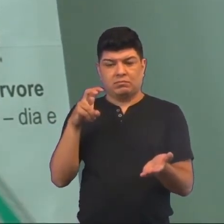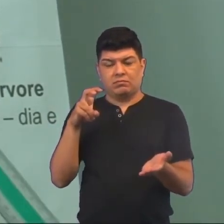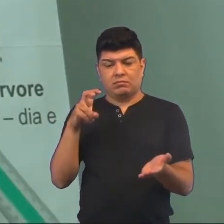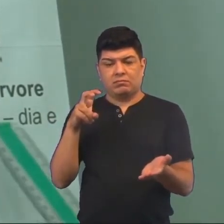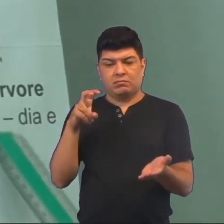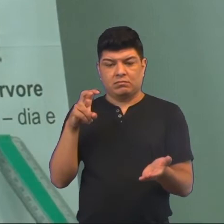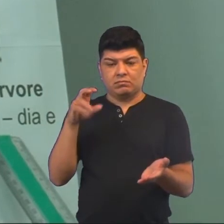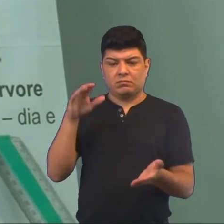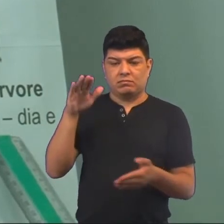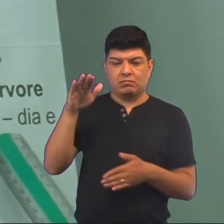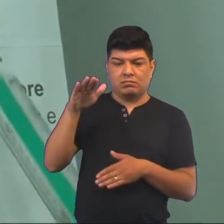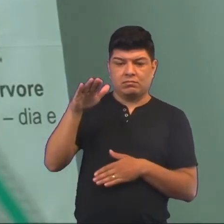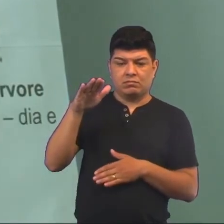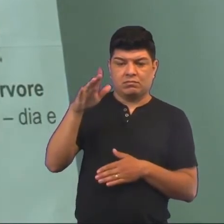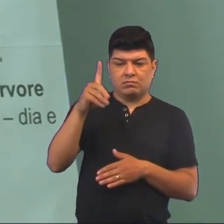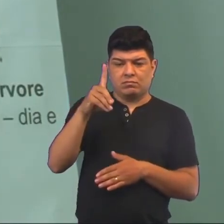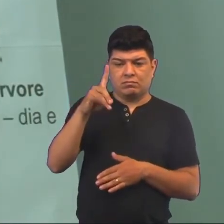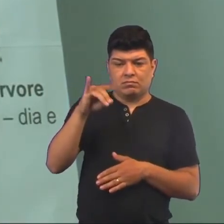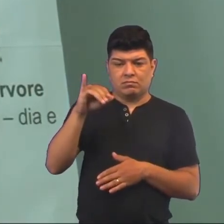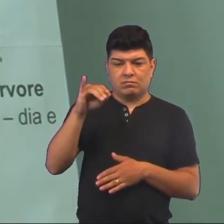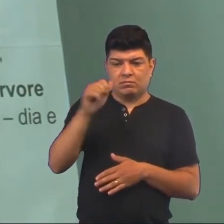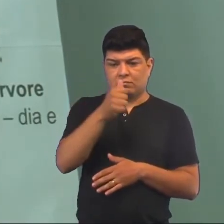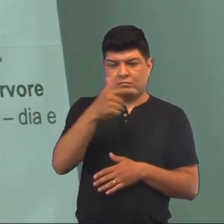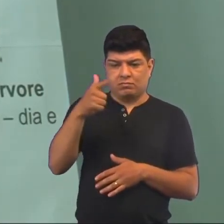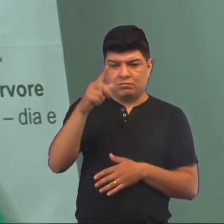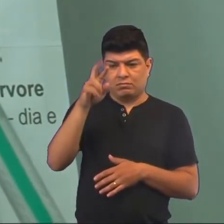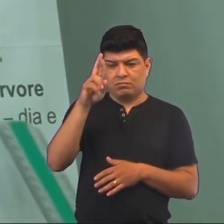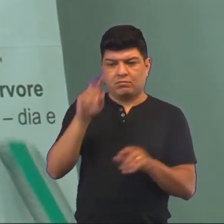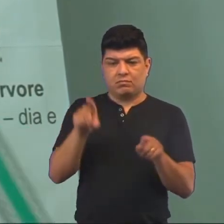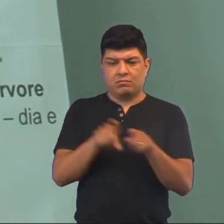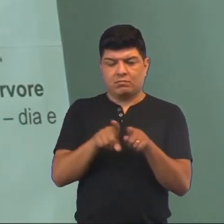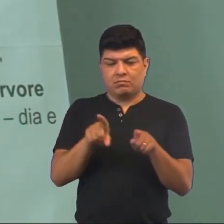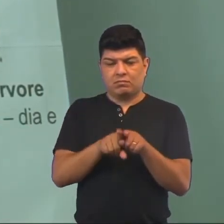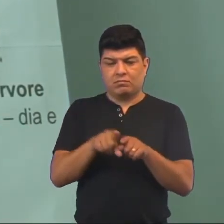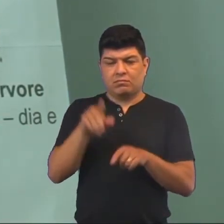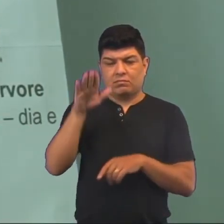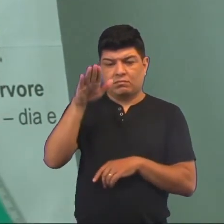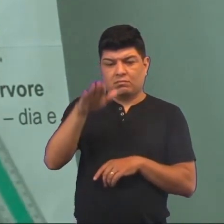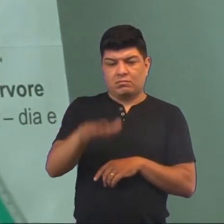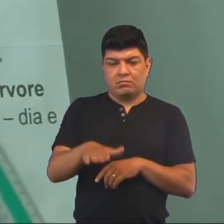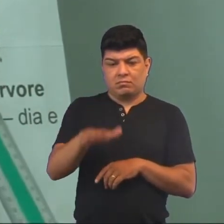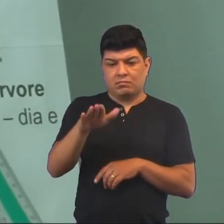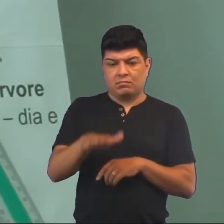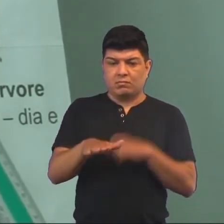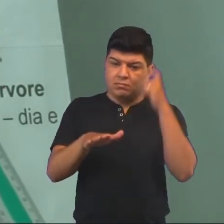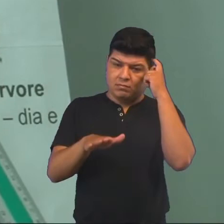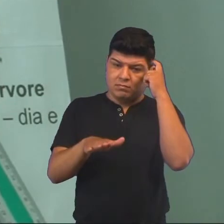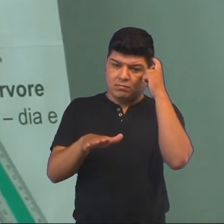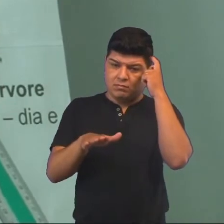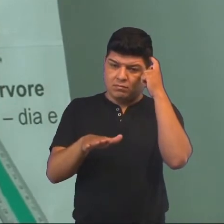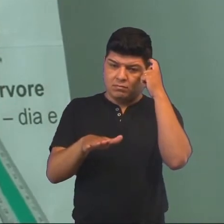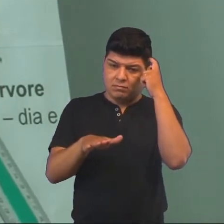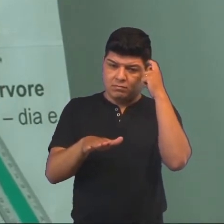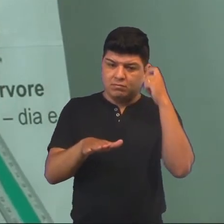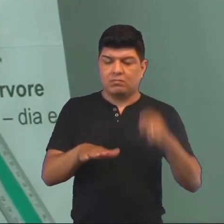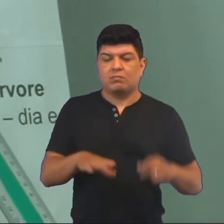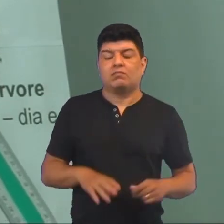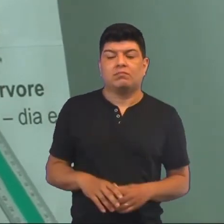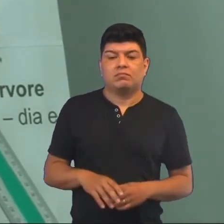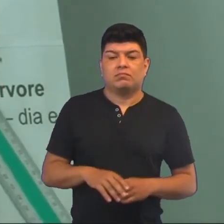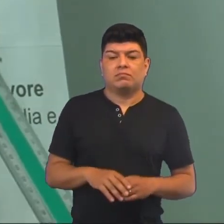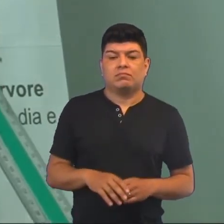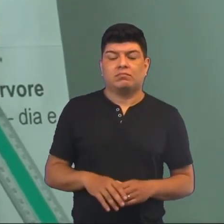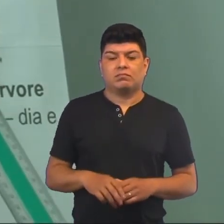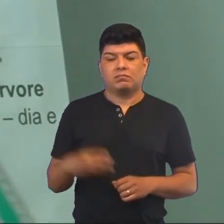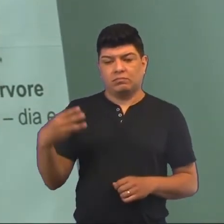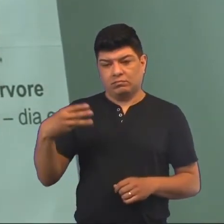manhã, meio-dia, ficou dessa forma, e vespertino, ó, tarde já, que é